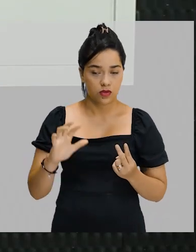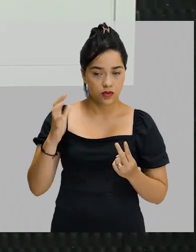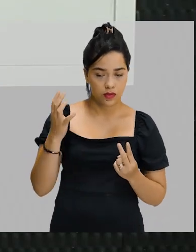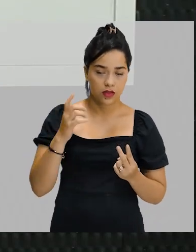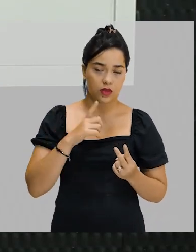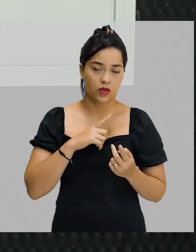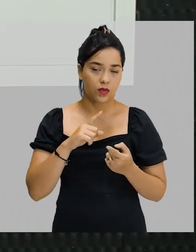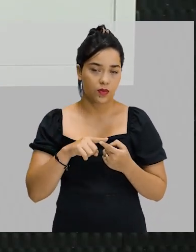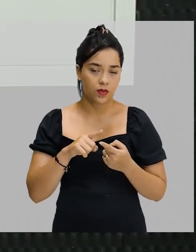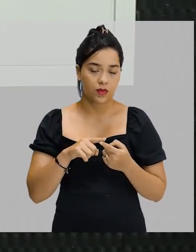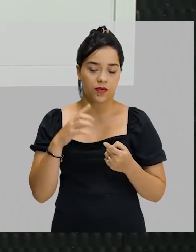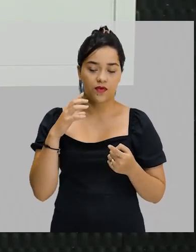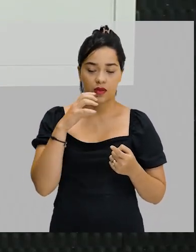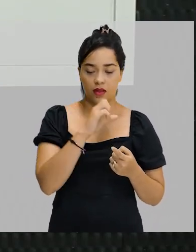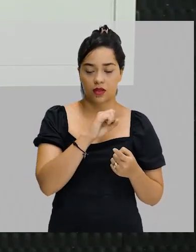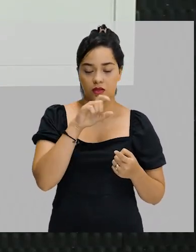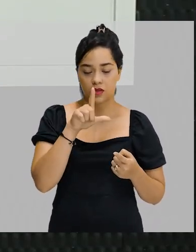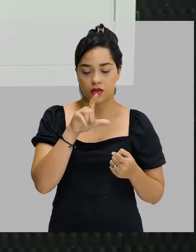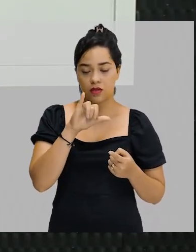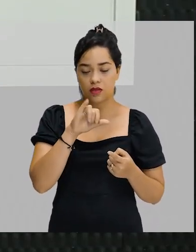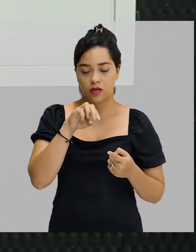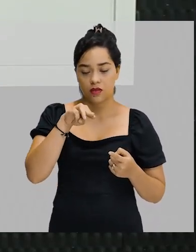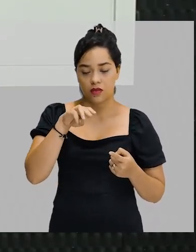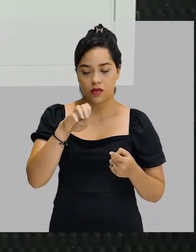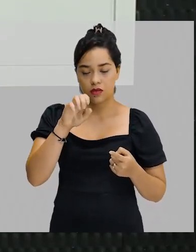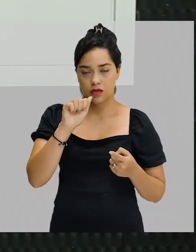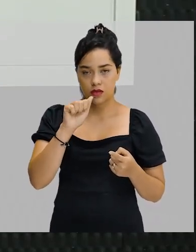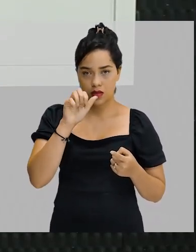Uma velocidade linear,